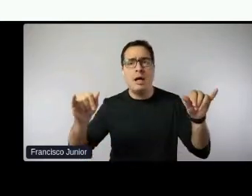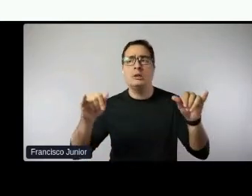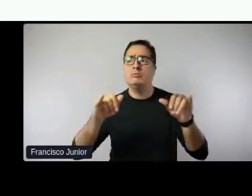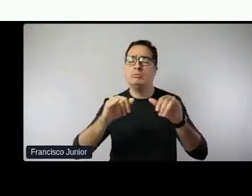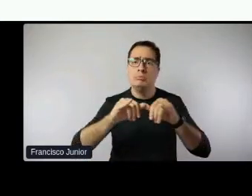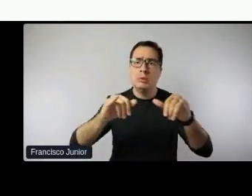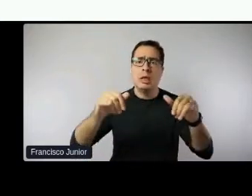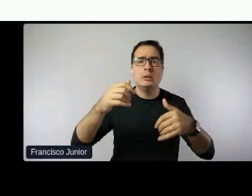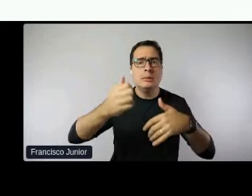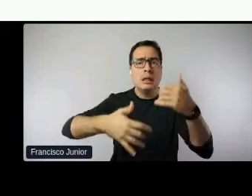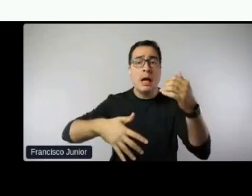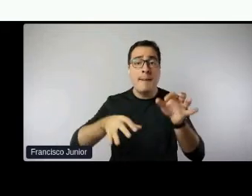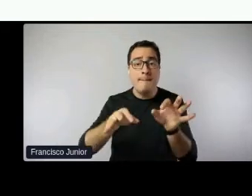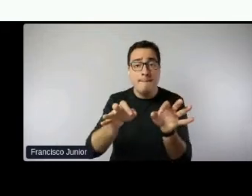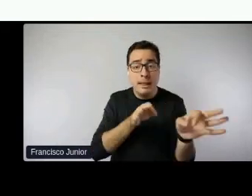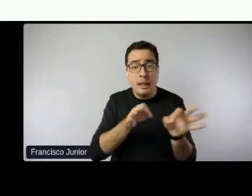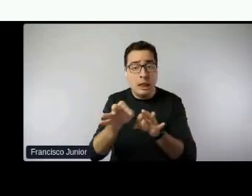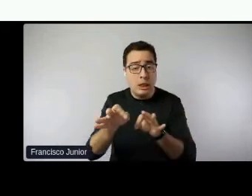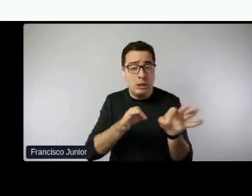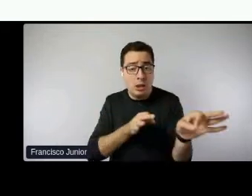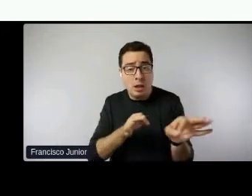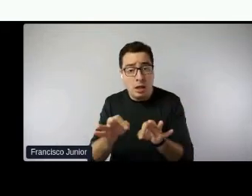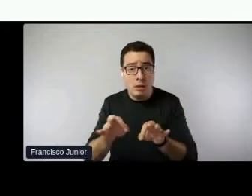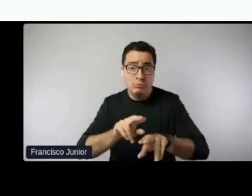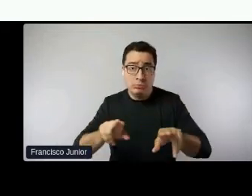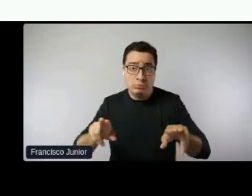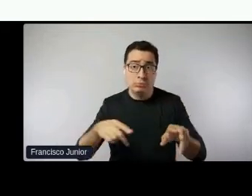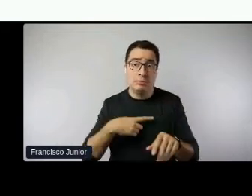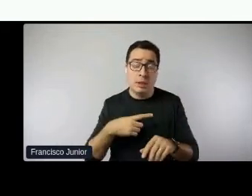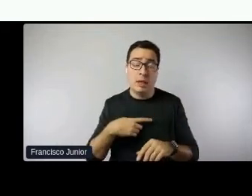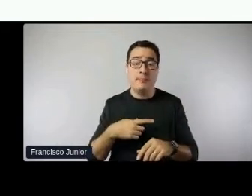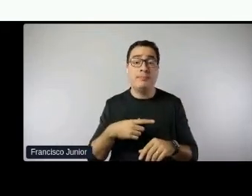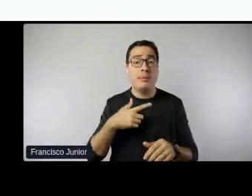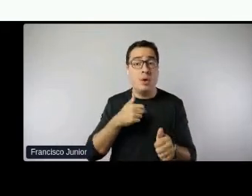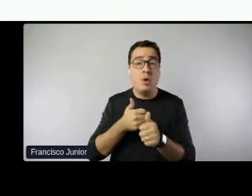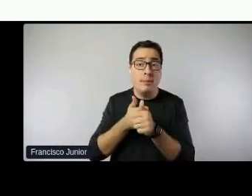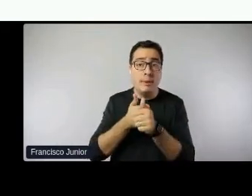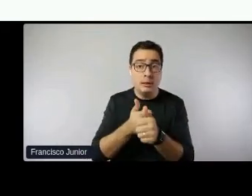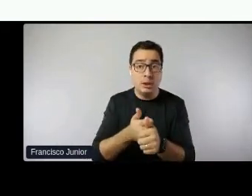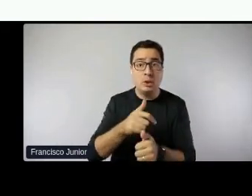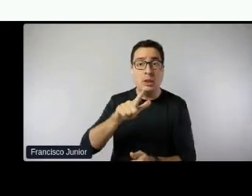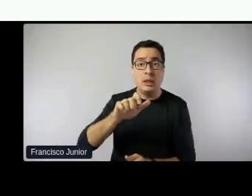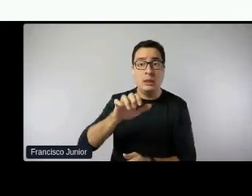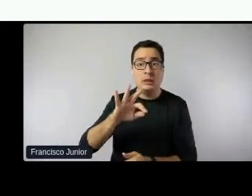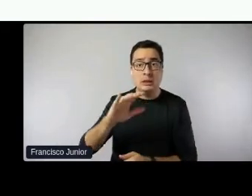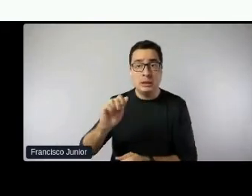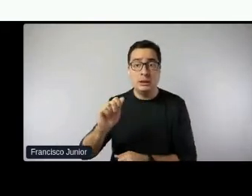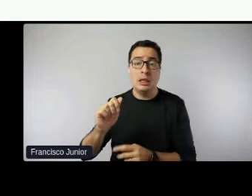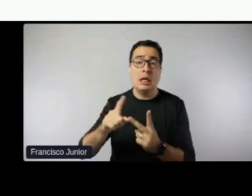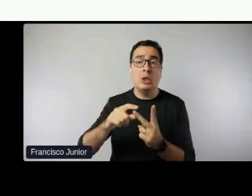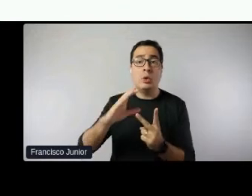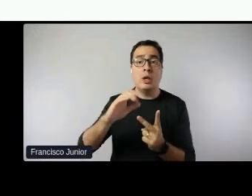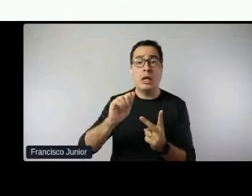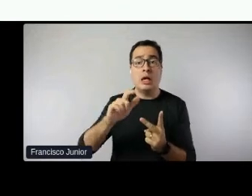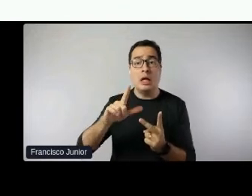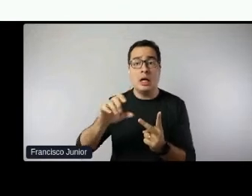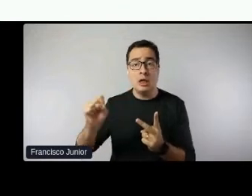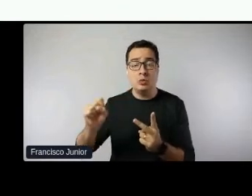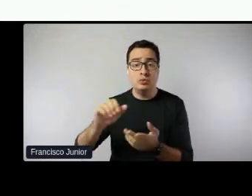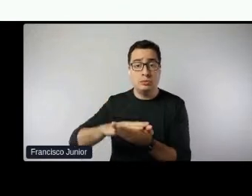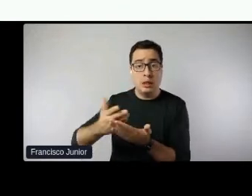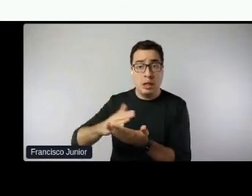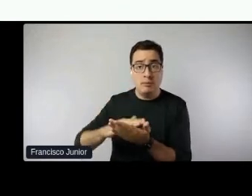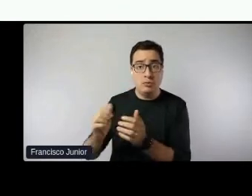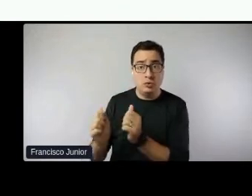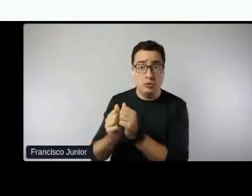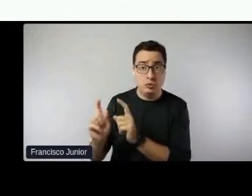conseguir planejar, né? E também, com o acompanhamento da Letícia e do Carlos, né, nossos intérpretes, a gente consegue